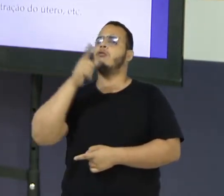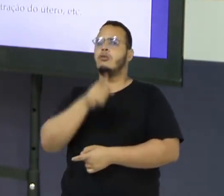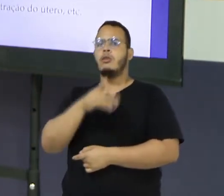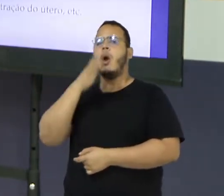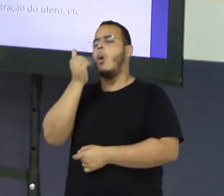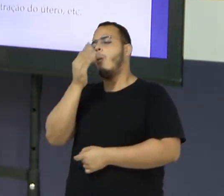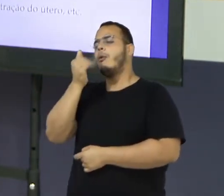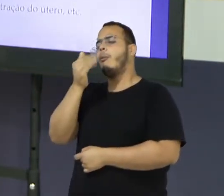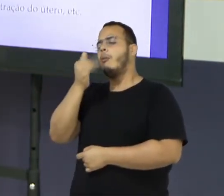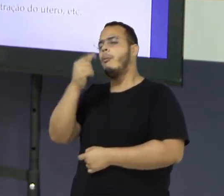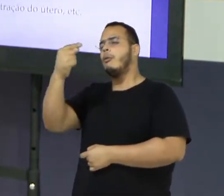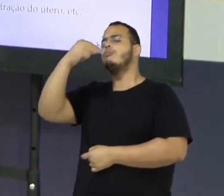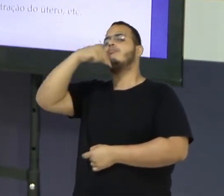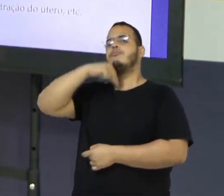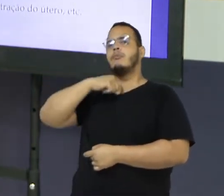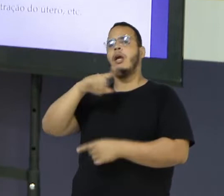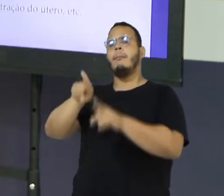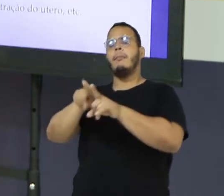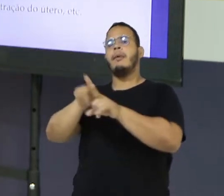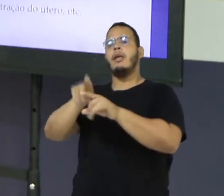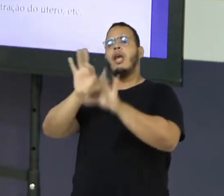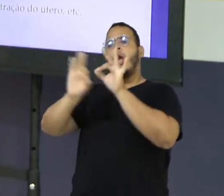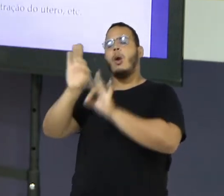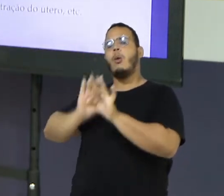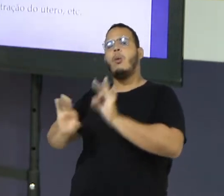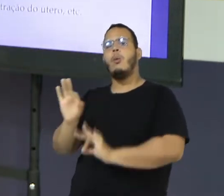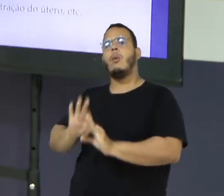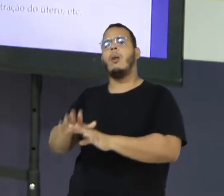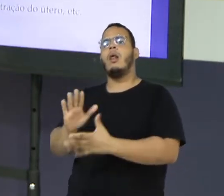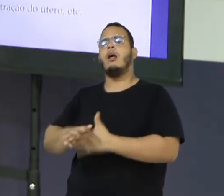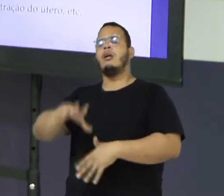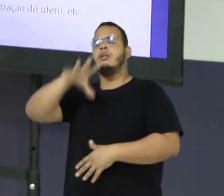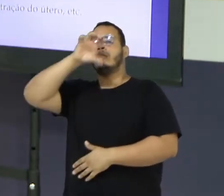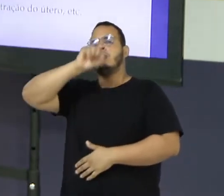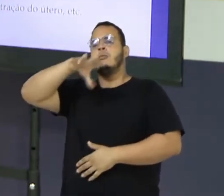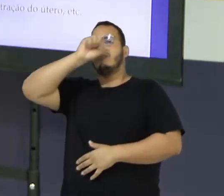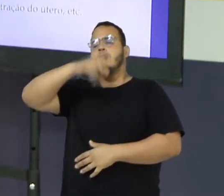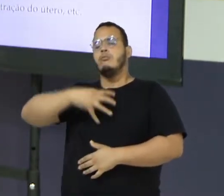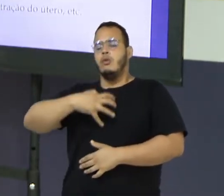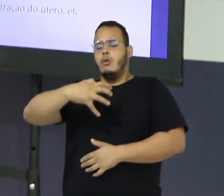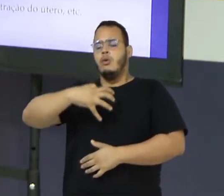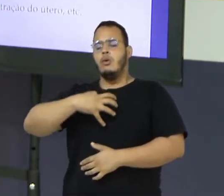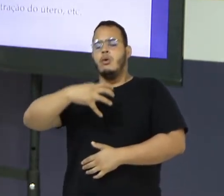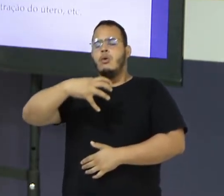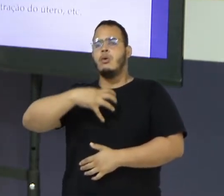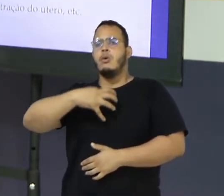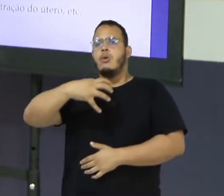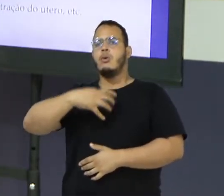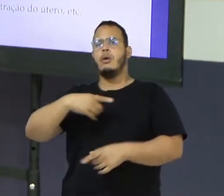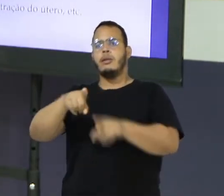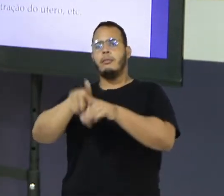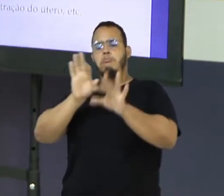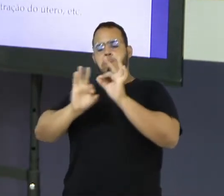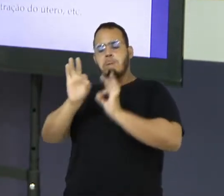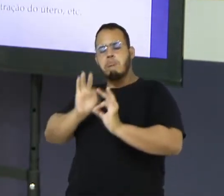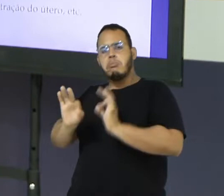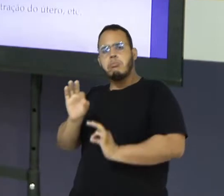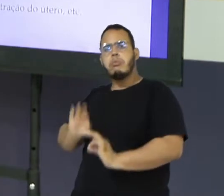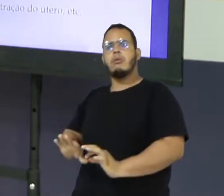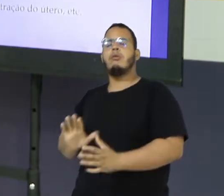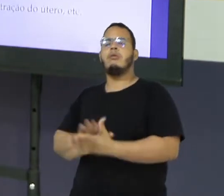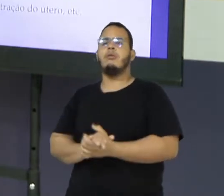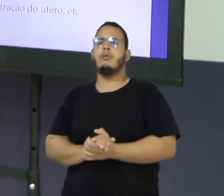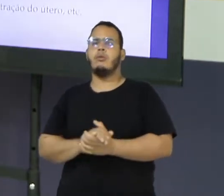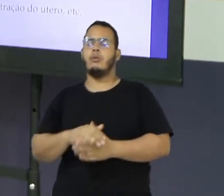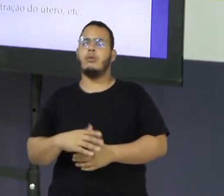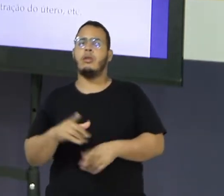certo? Regula aí o fluxo de ar no pulmão. O fluxo de ar no pulmão, ele é regulado também pelos músculos lisos,